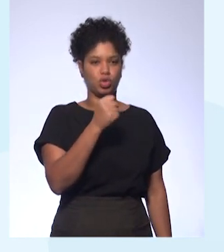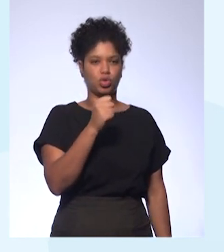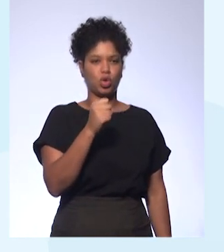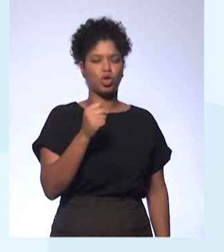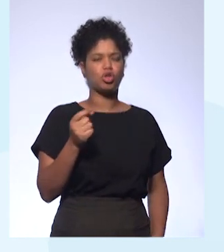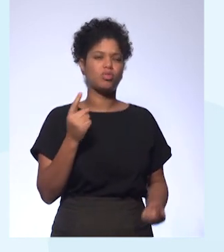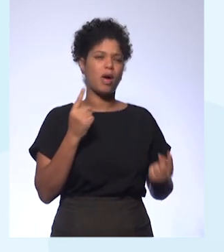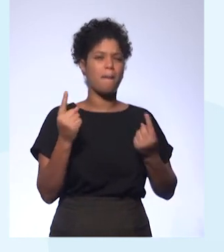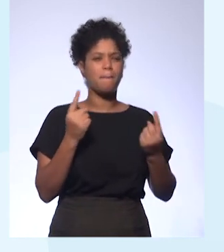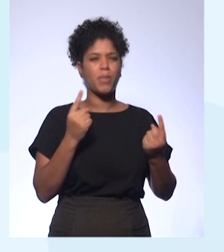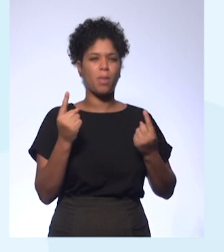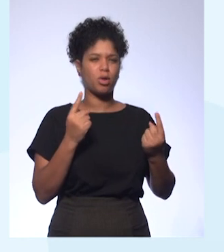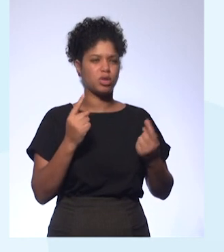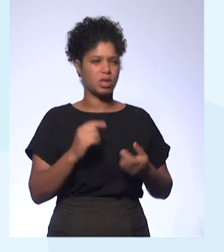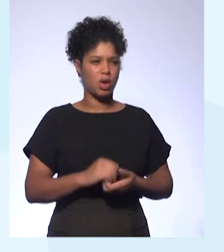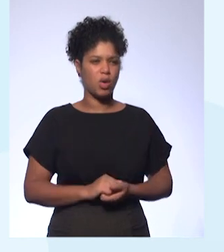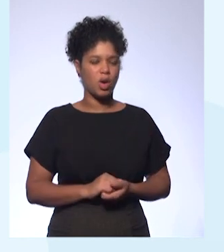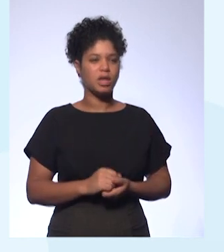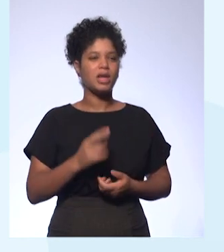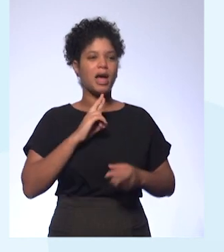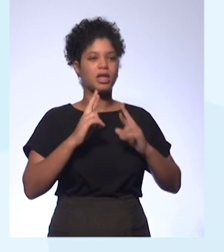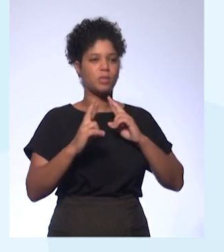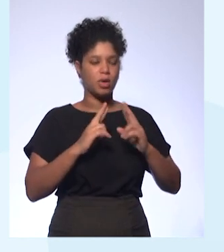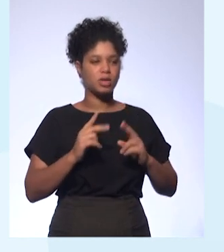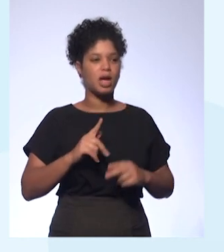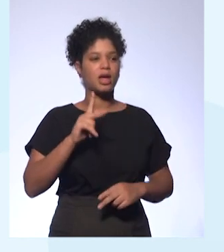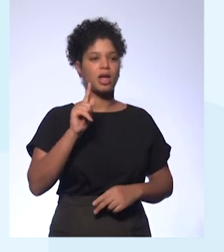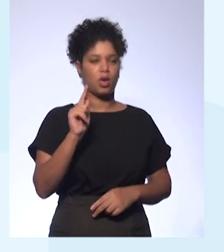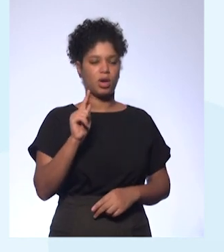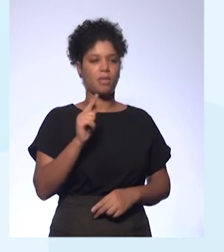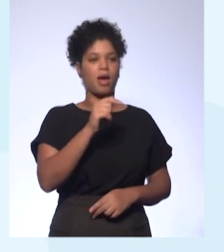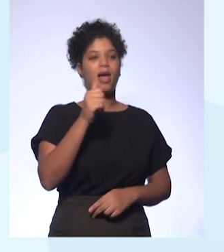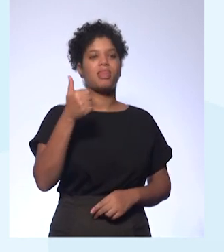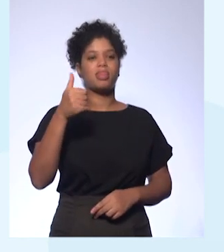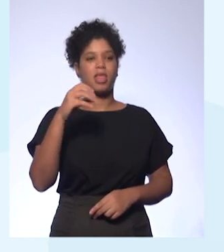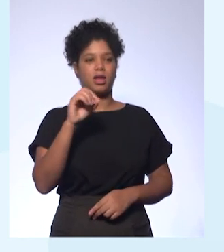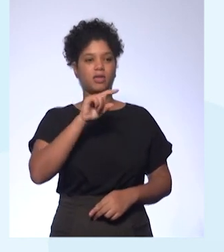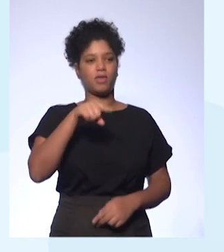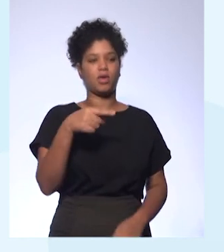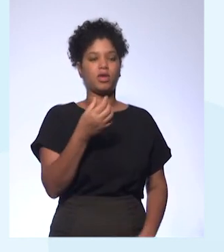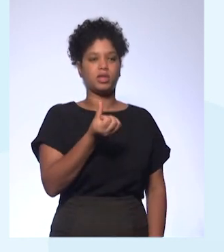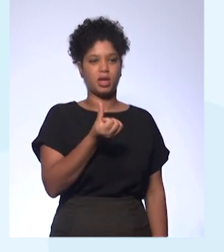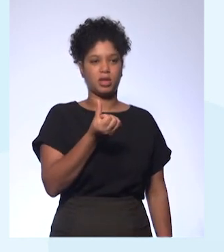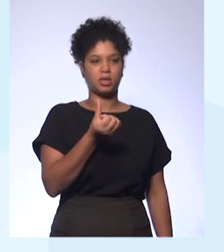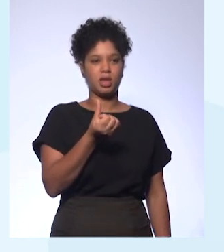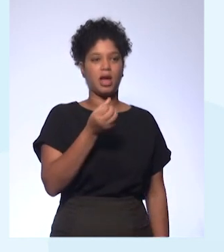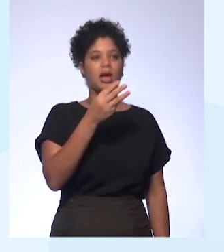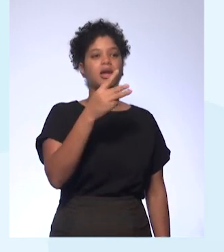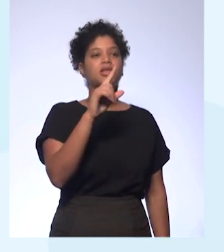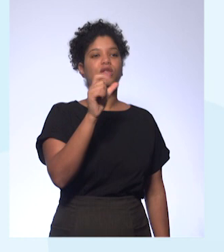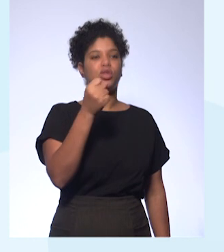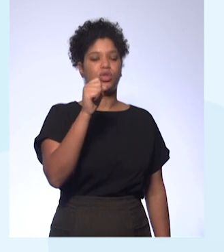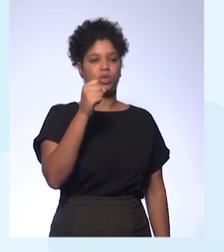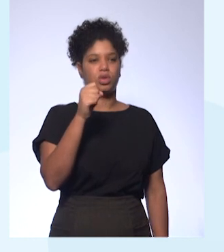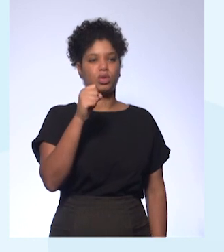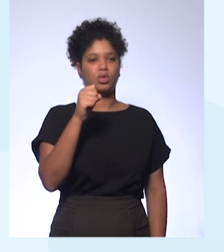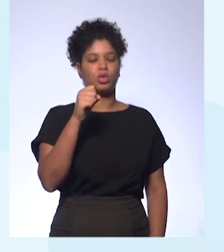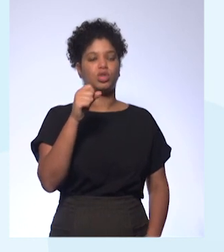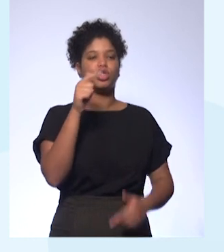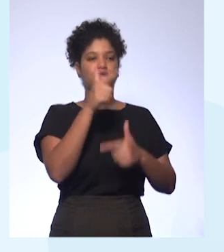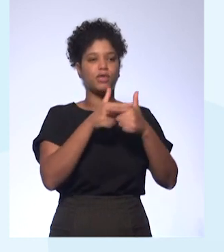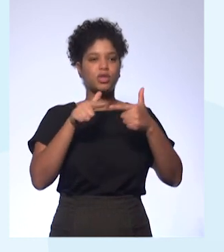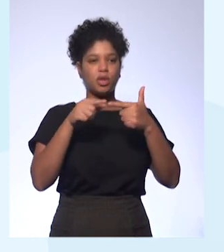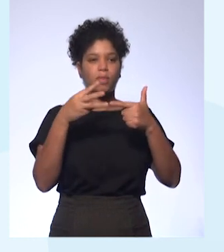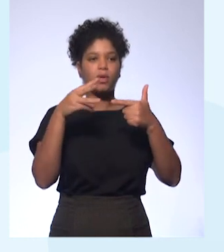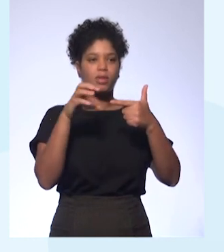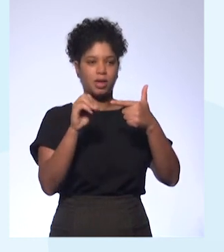aqui, resposta em quilogramas, que corresponde a 10,6, 318 foi dividido por 30. Portanto, todas